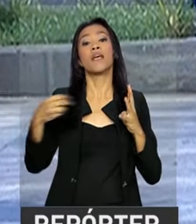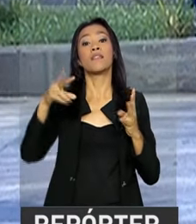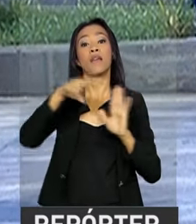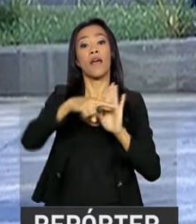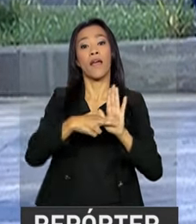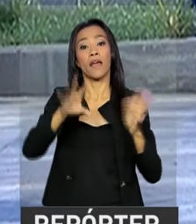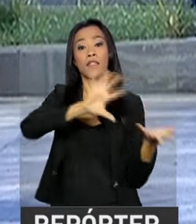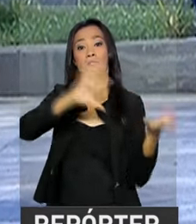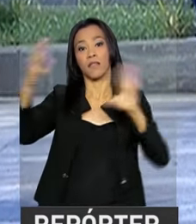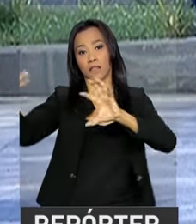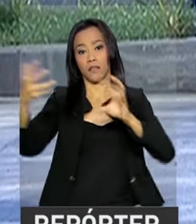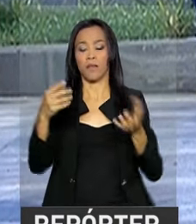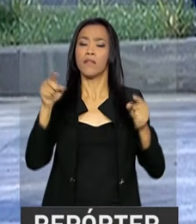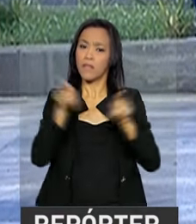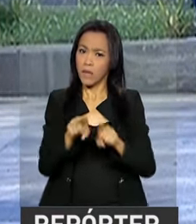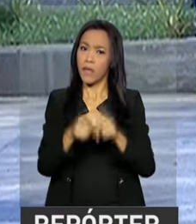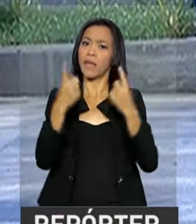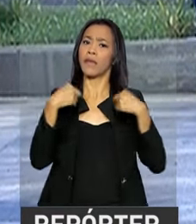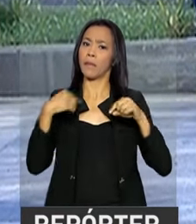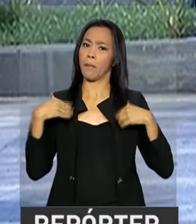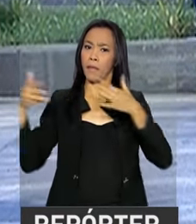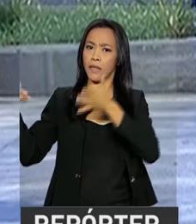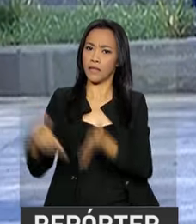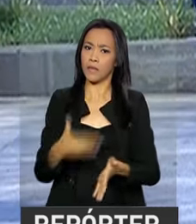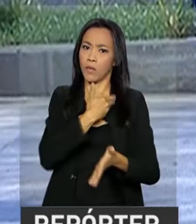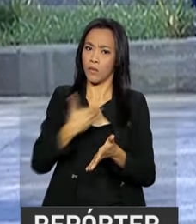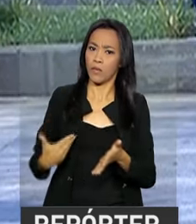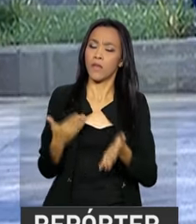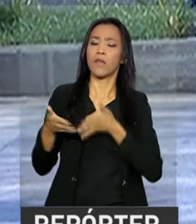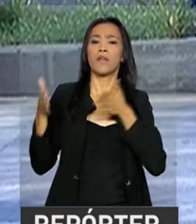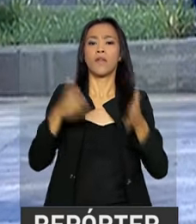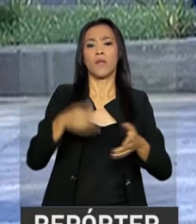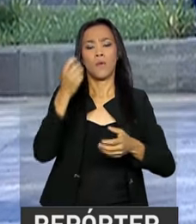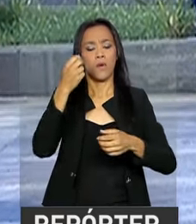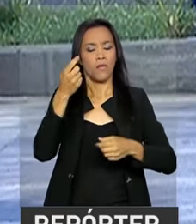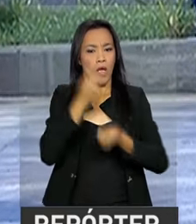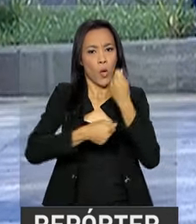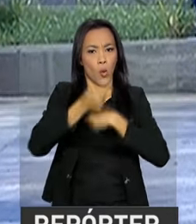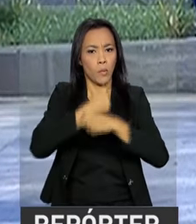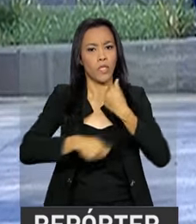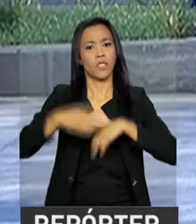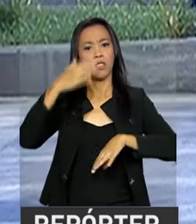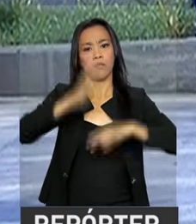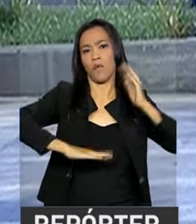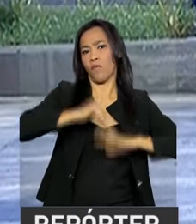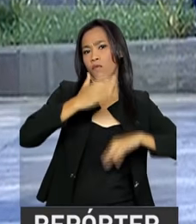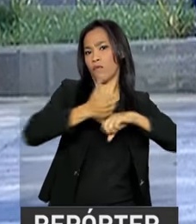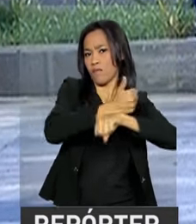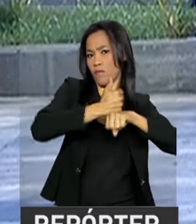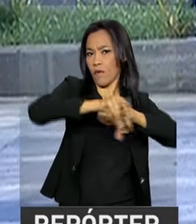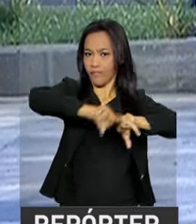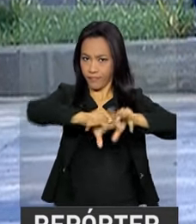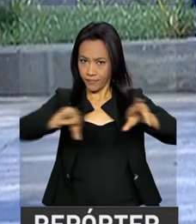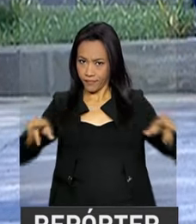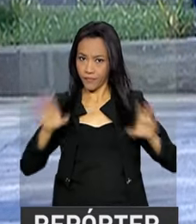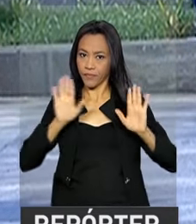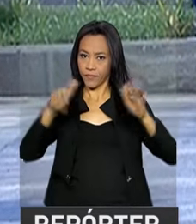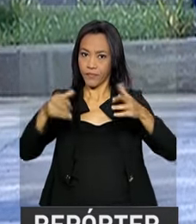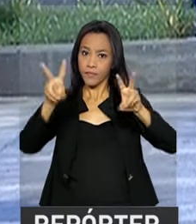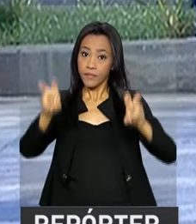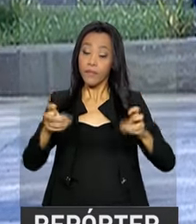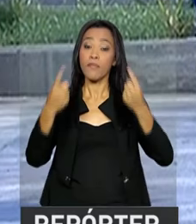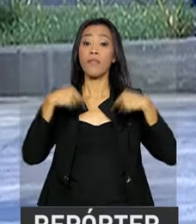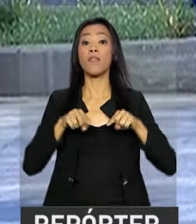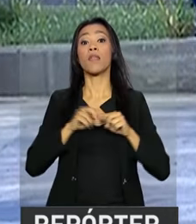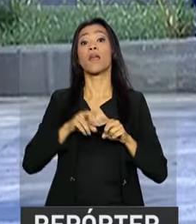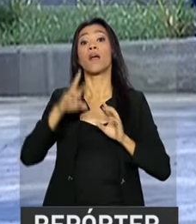transição. Além do setor público, também participam do debate economistas e especialistas no assunto. Recentemente, o deputado Arthur Maia, relator